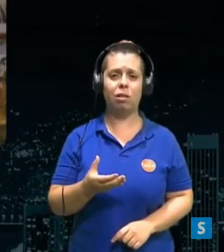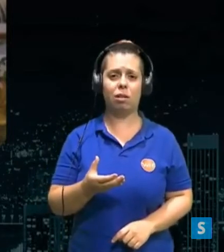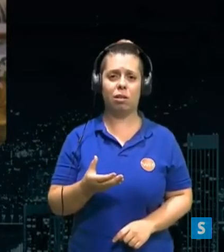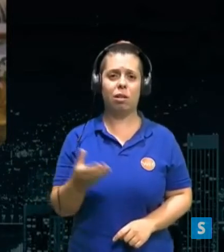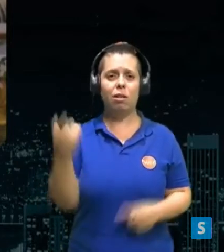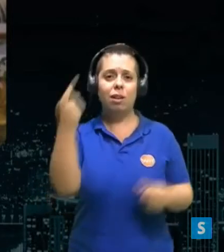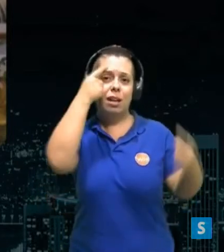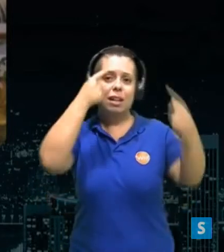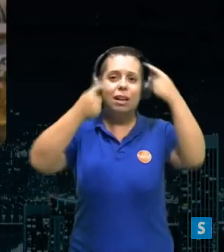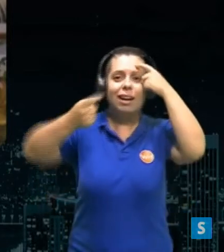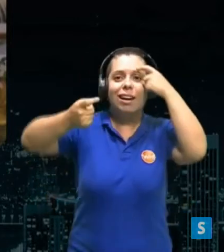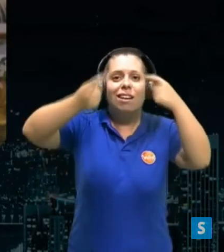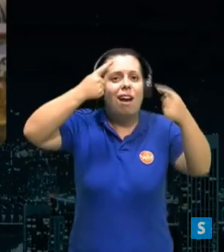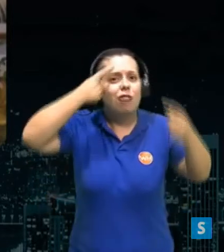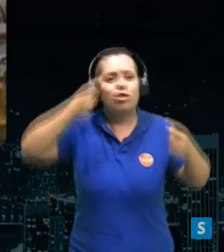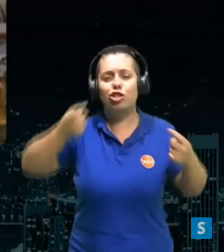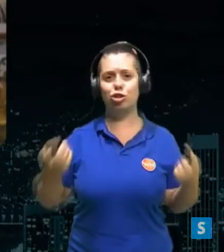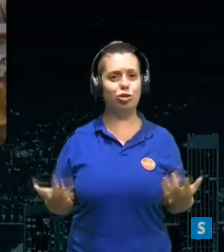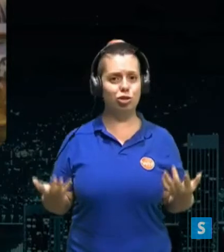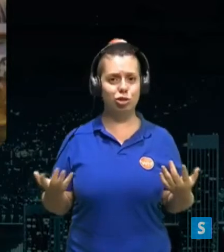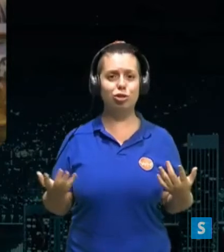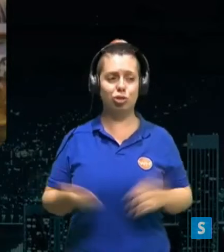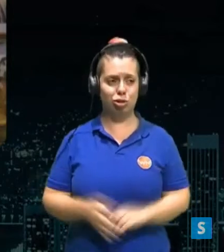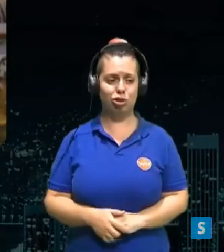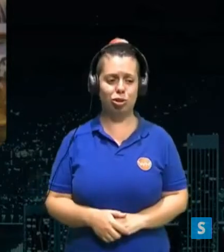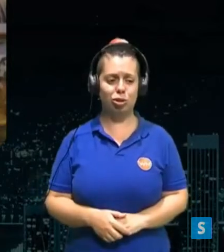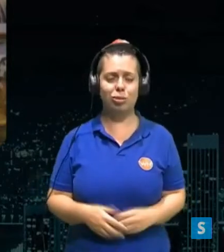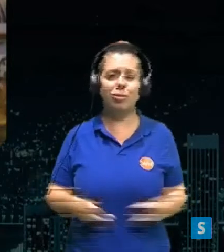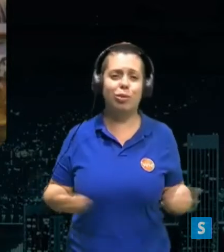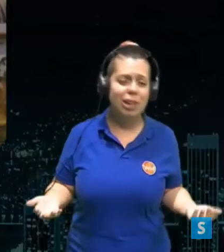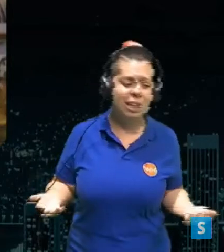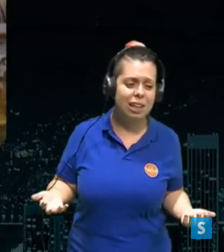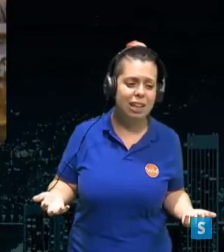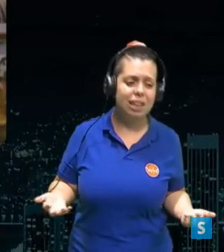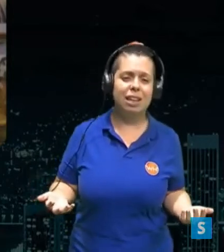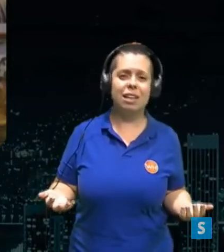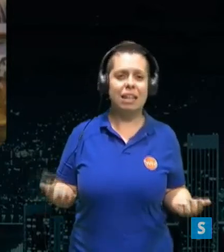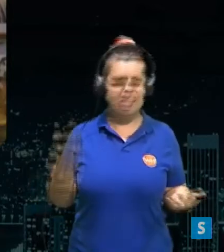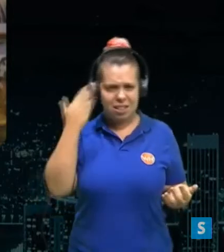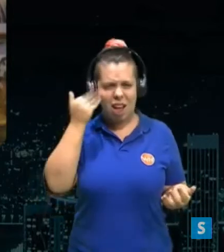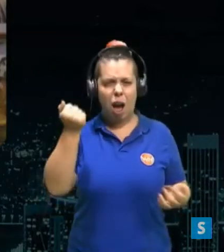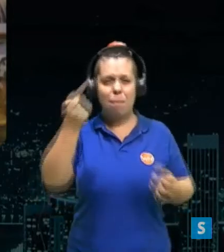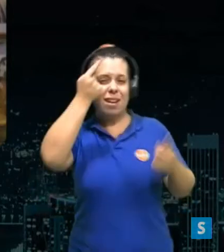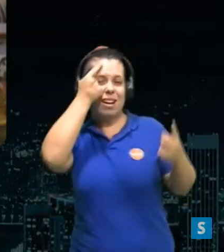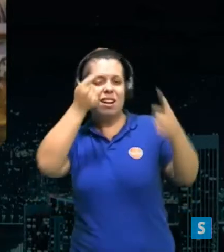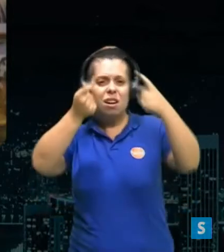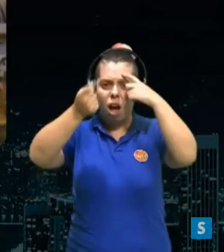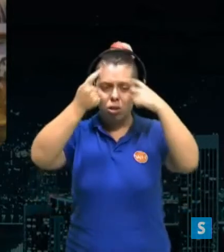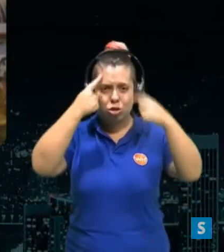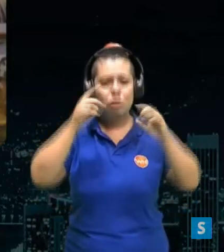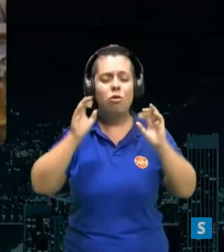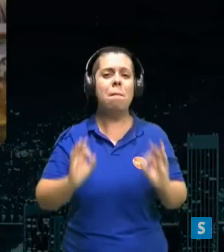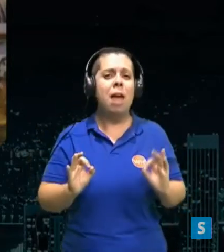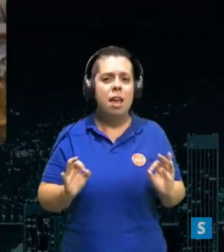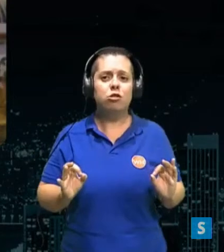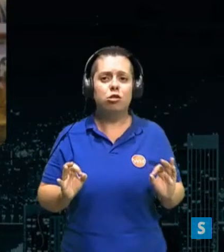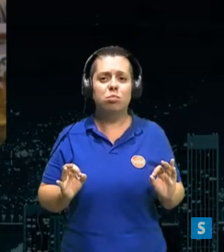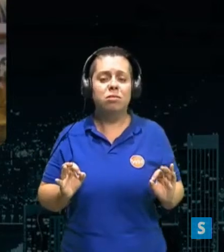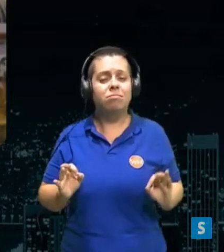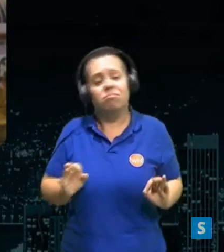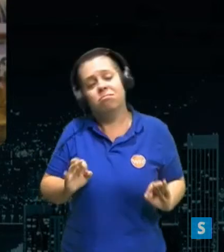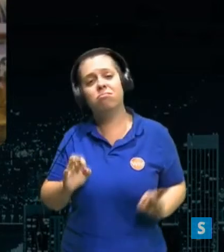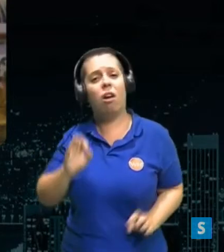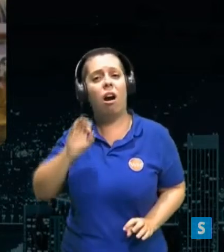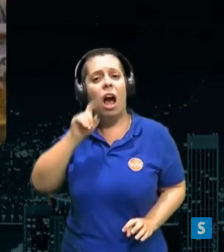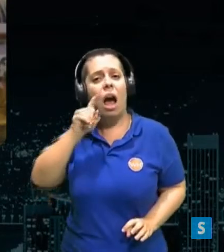criativo e saber esse processo criativo de arriscar e fazer algo novo